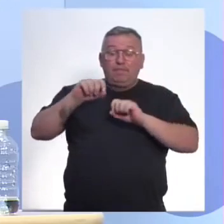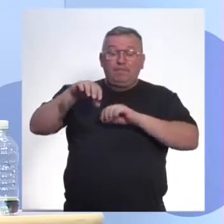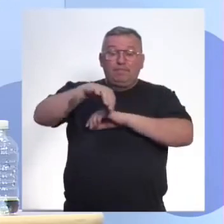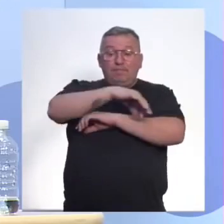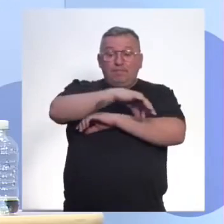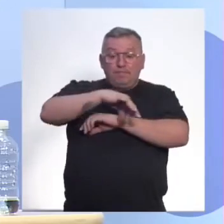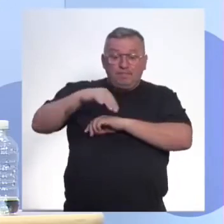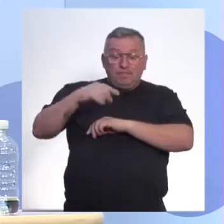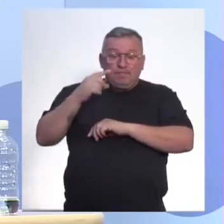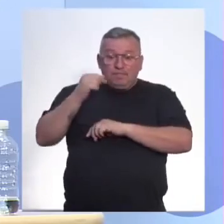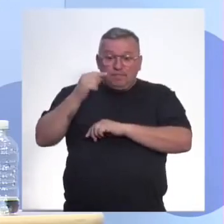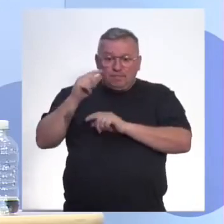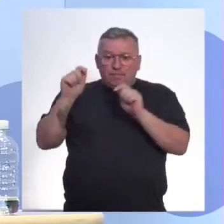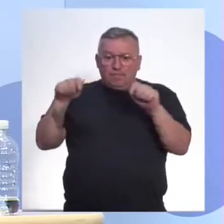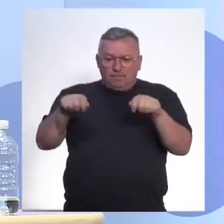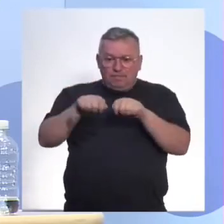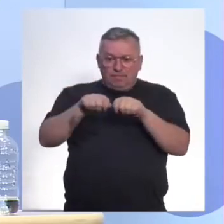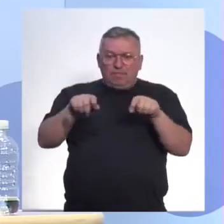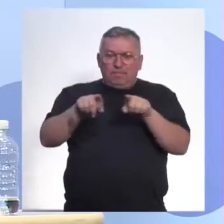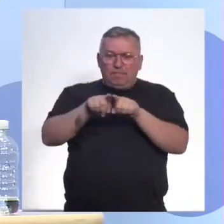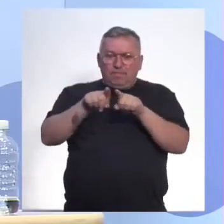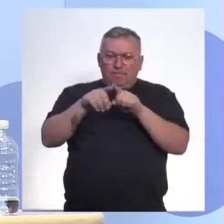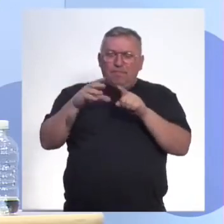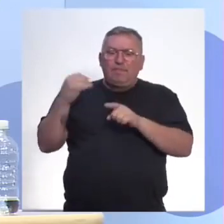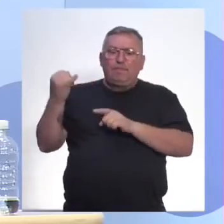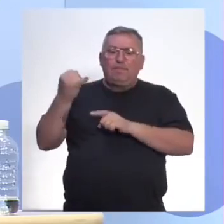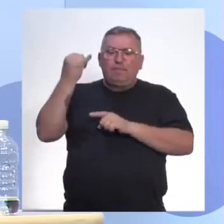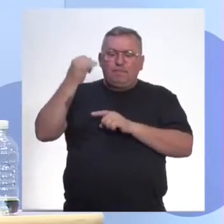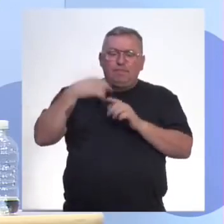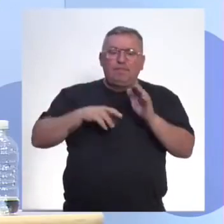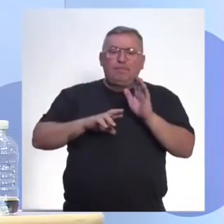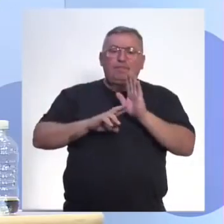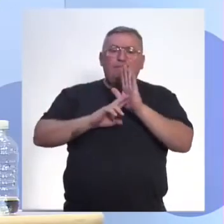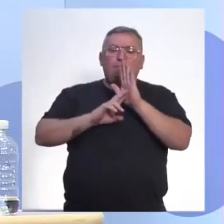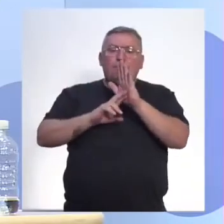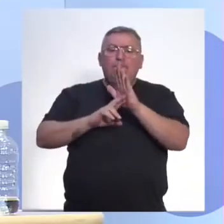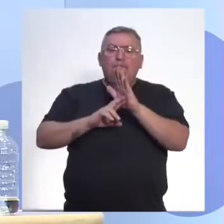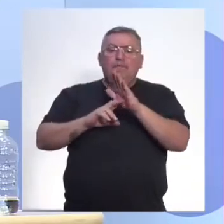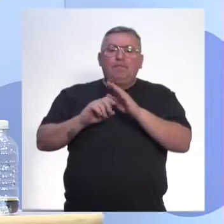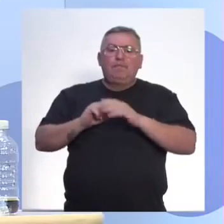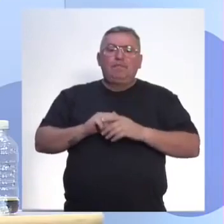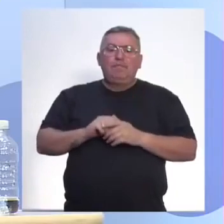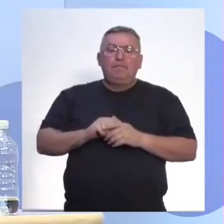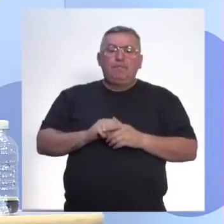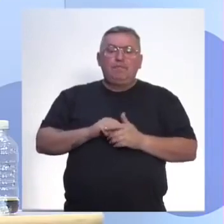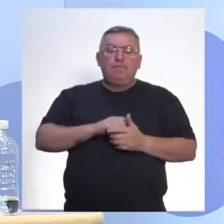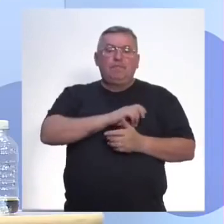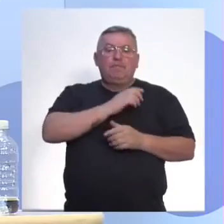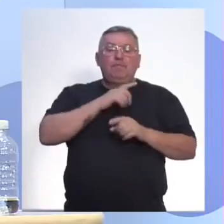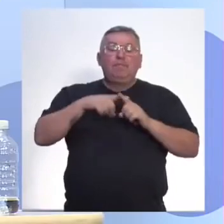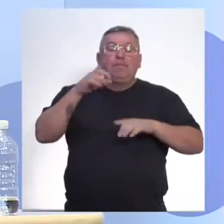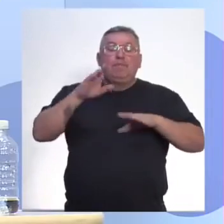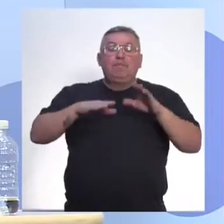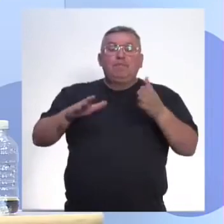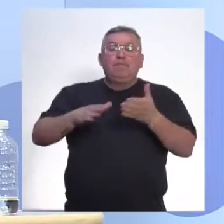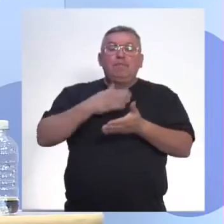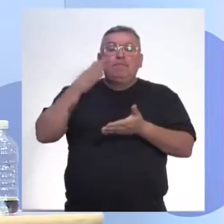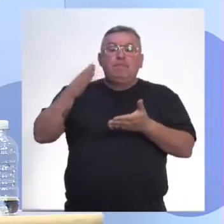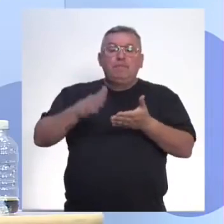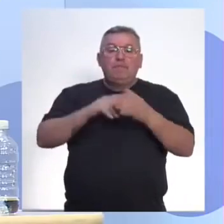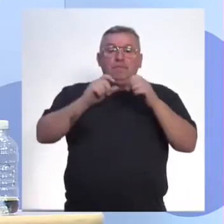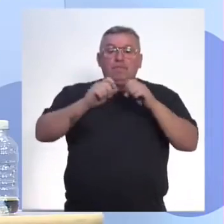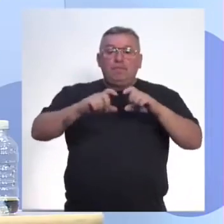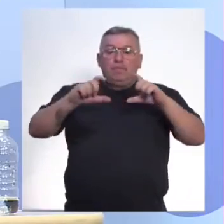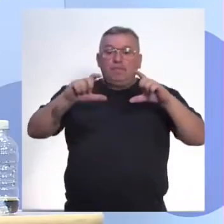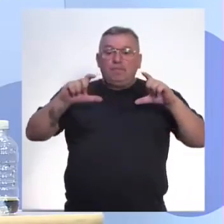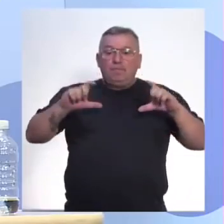régua, lápis aí, vocês podem fazer. É muito importante essa representação que às vezes no caderno, os